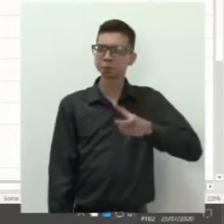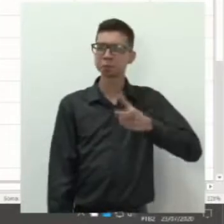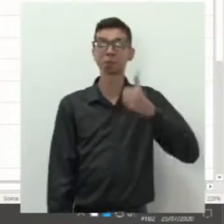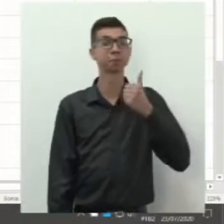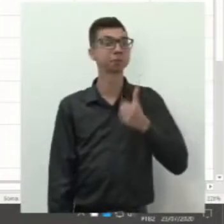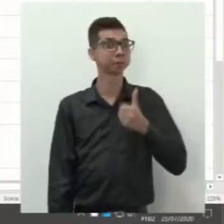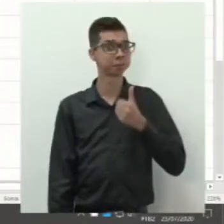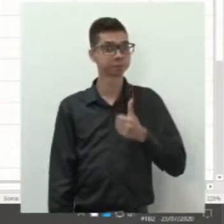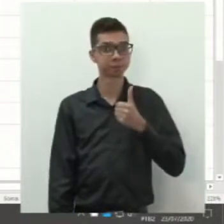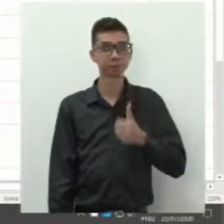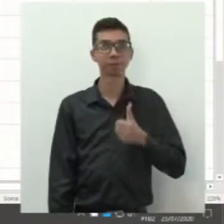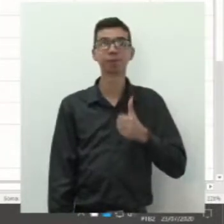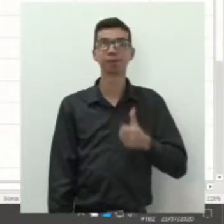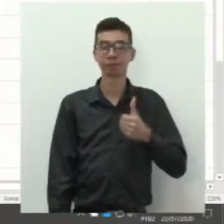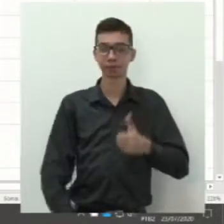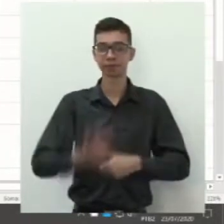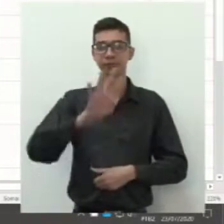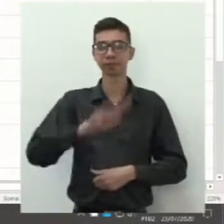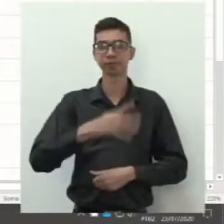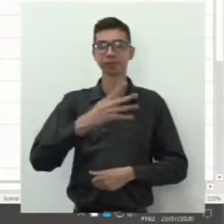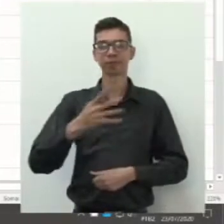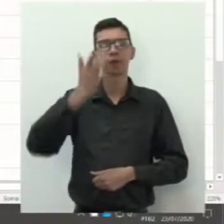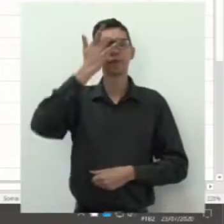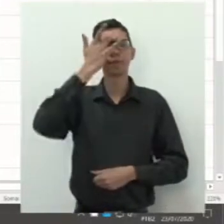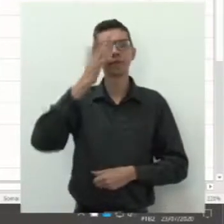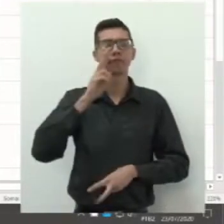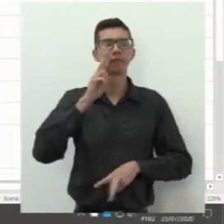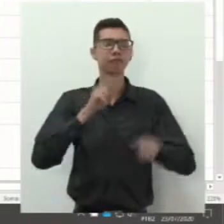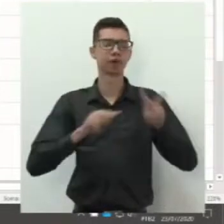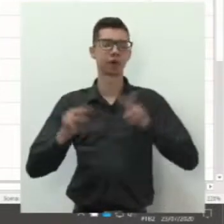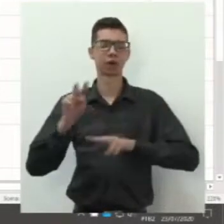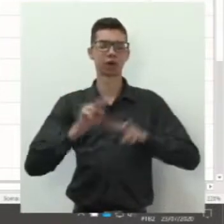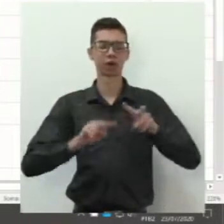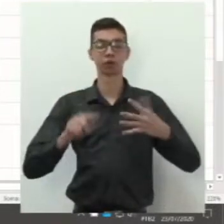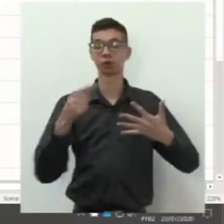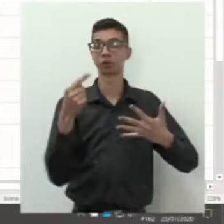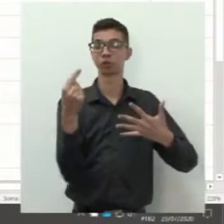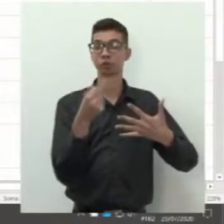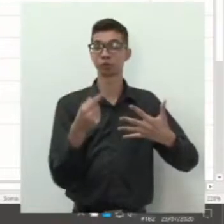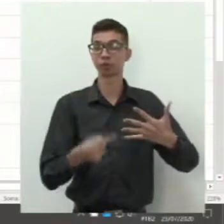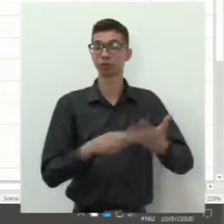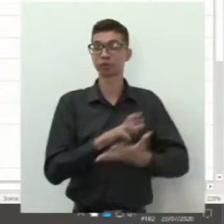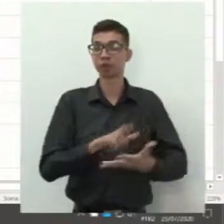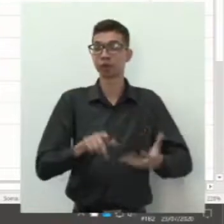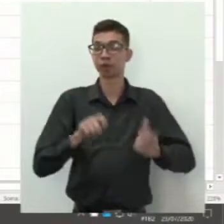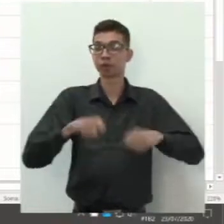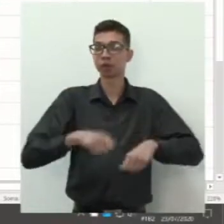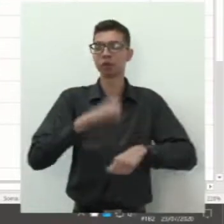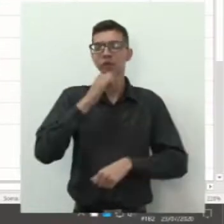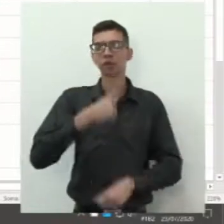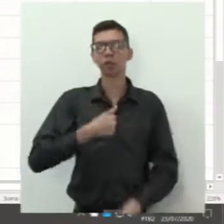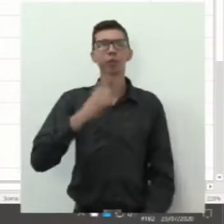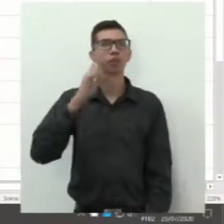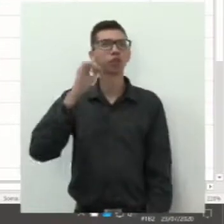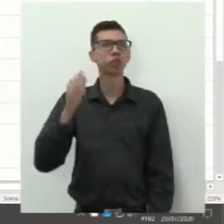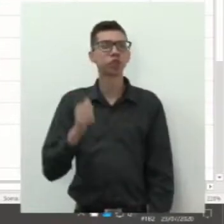tudo alinhadinho, de fácil visualização. E tenho vários tipos, ó, posso colocar, não, isso aqui é data